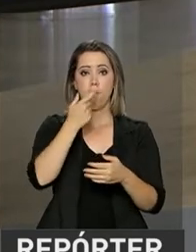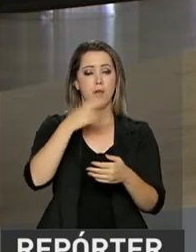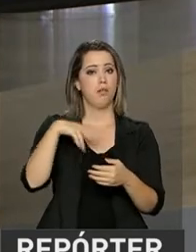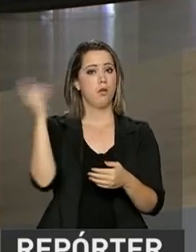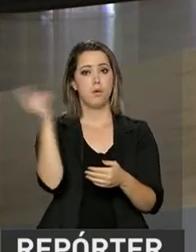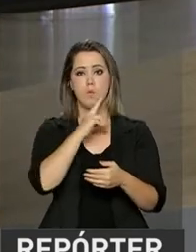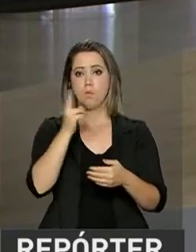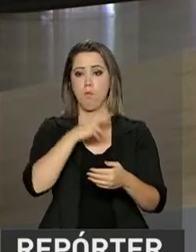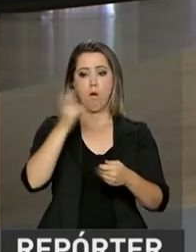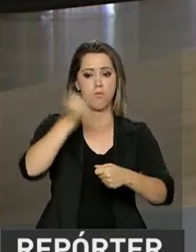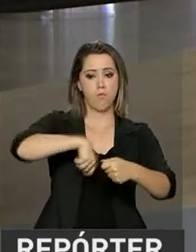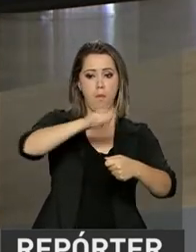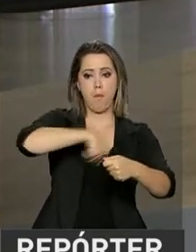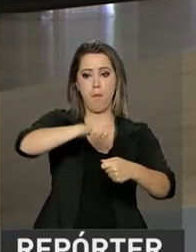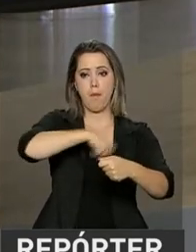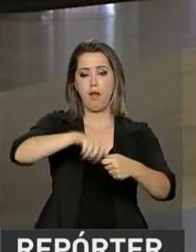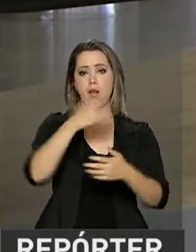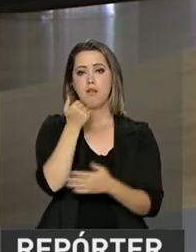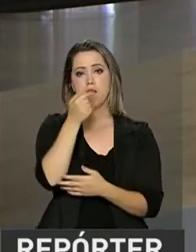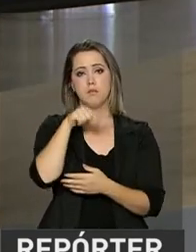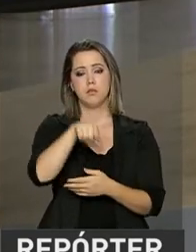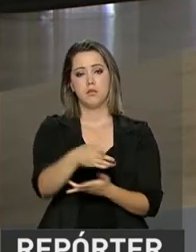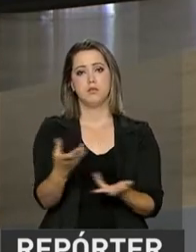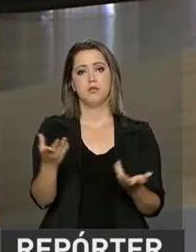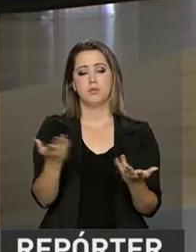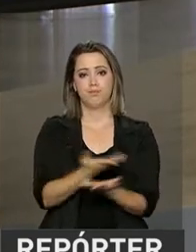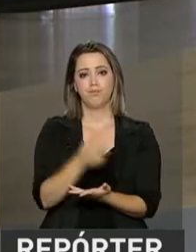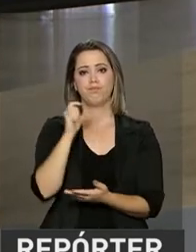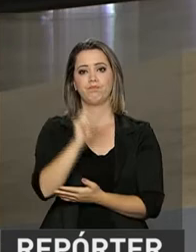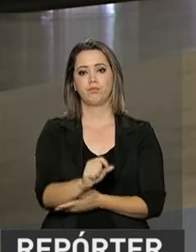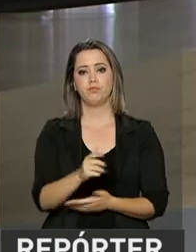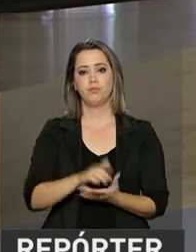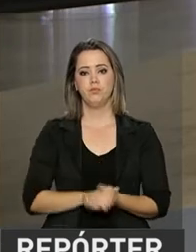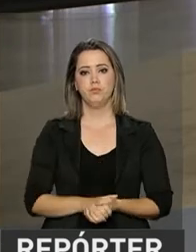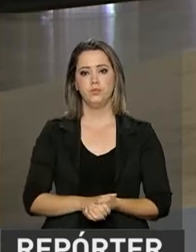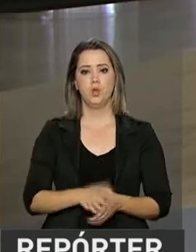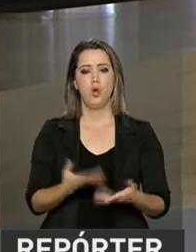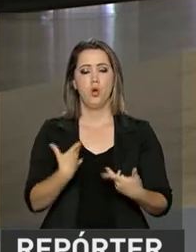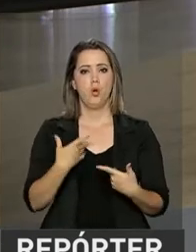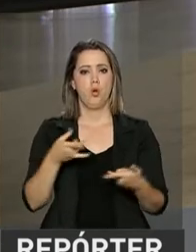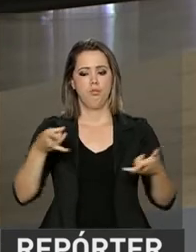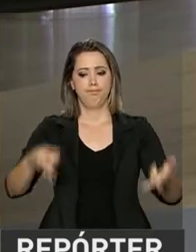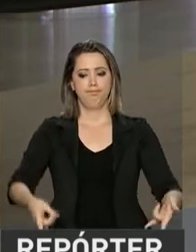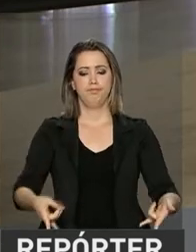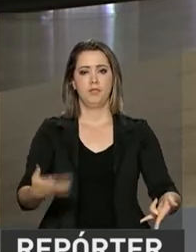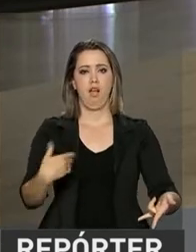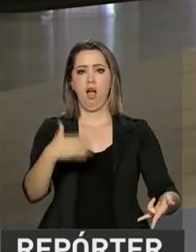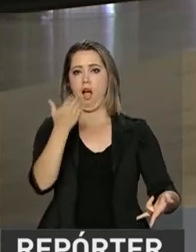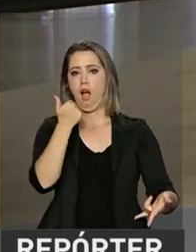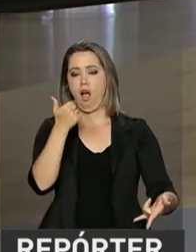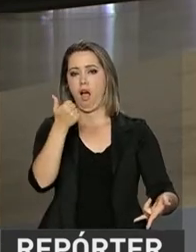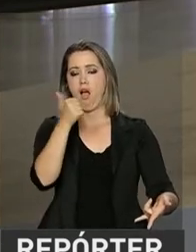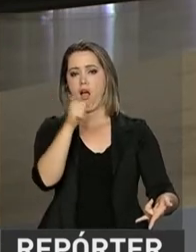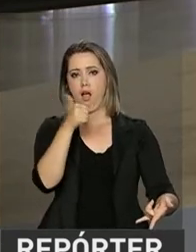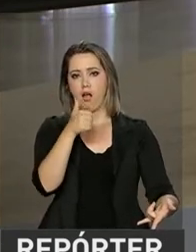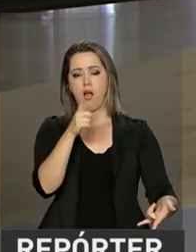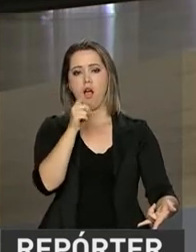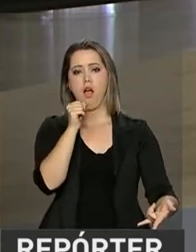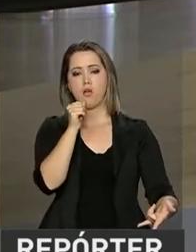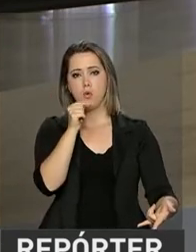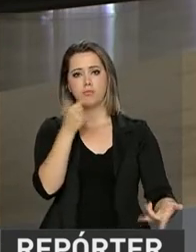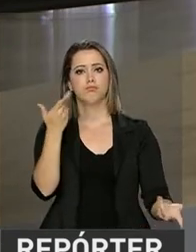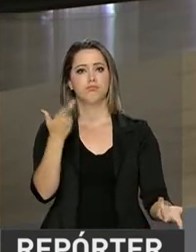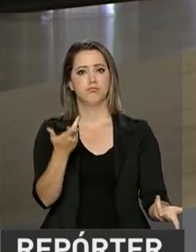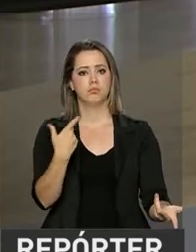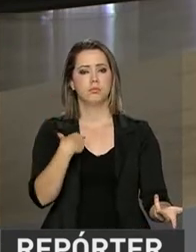então alimentos para essa leitura imediata colchões galões de água combustível ou